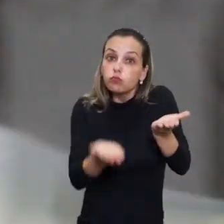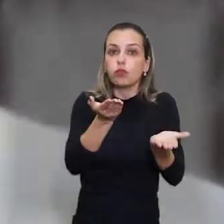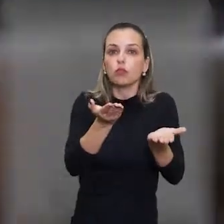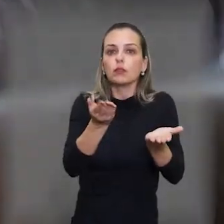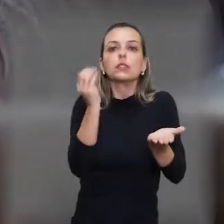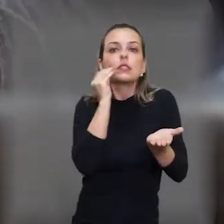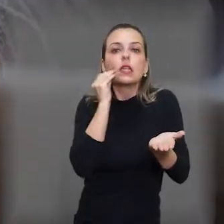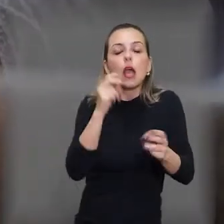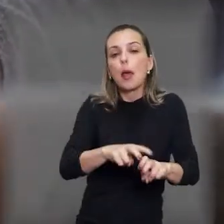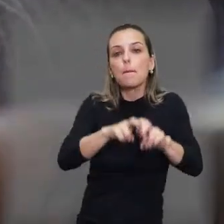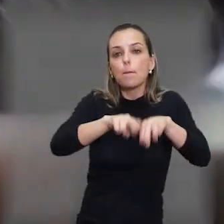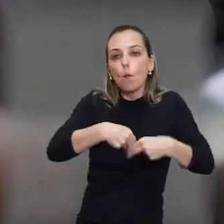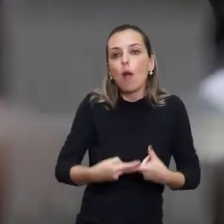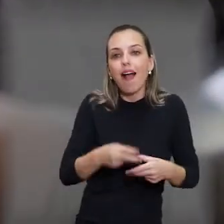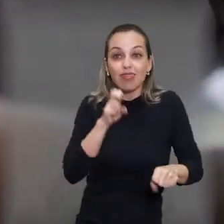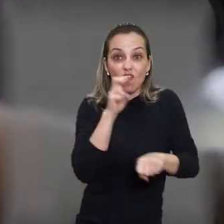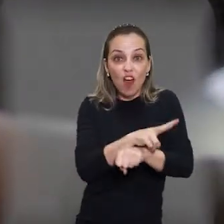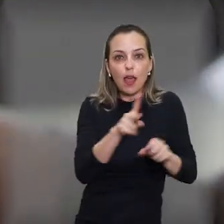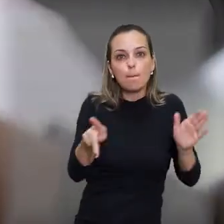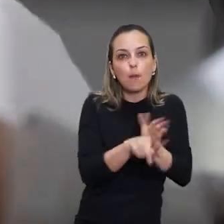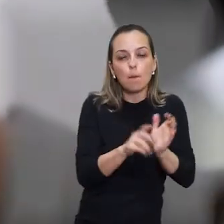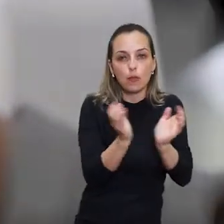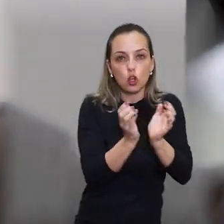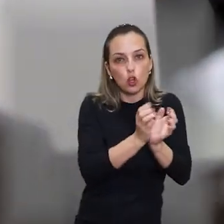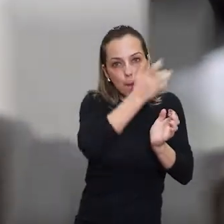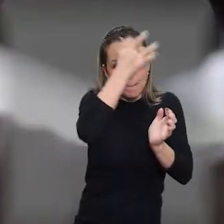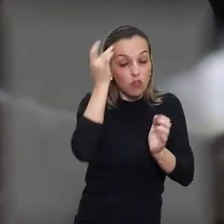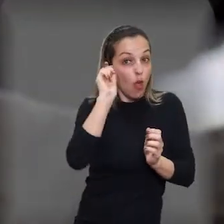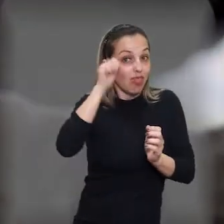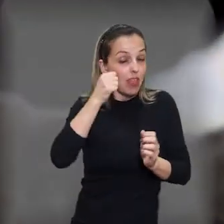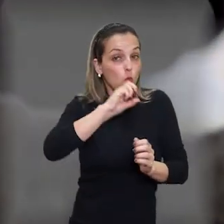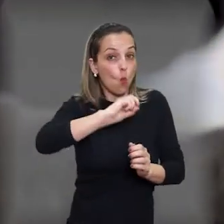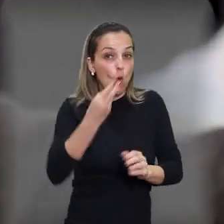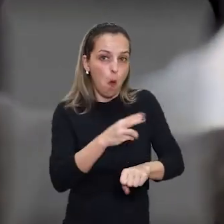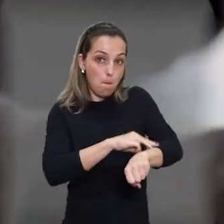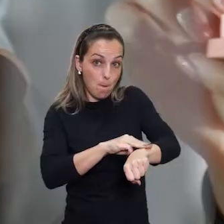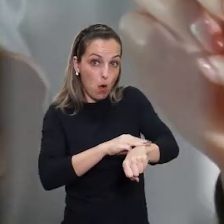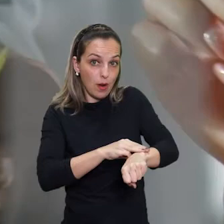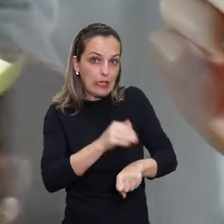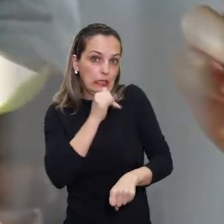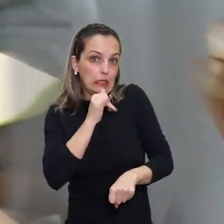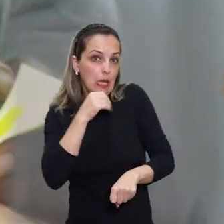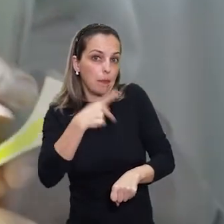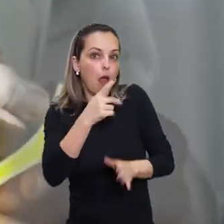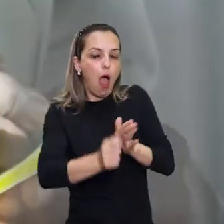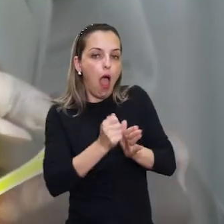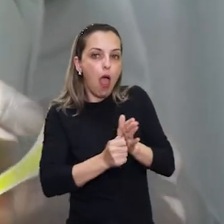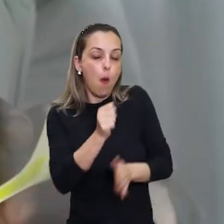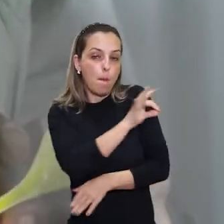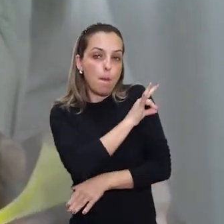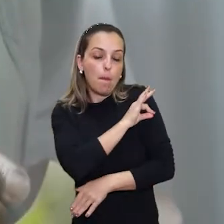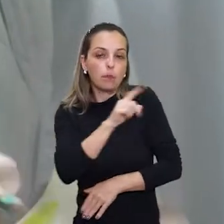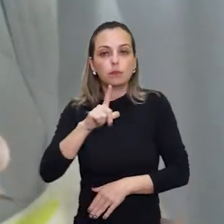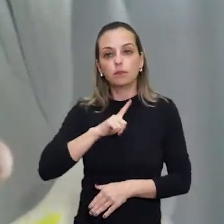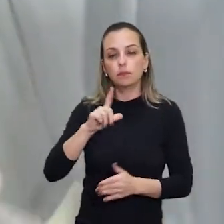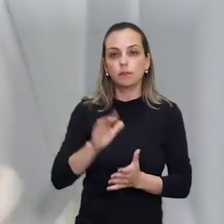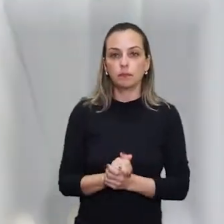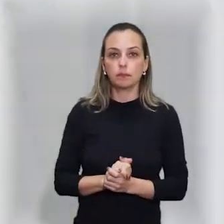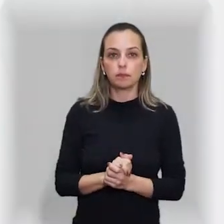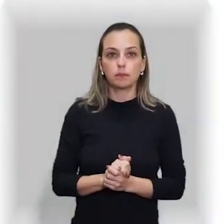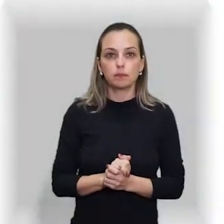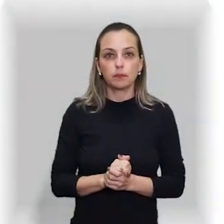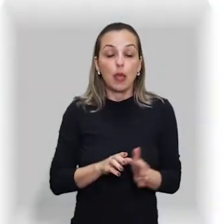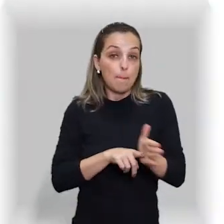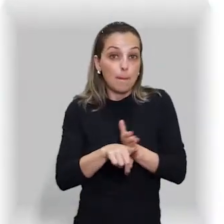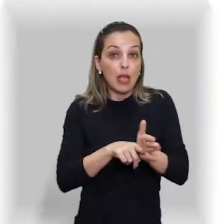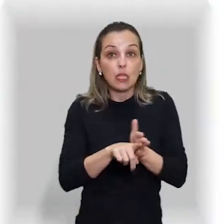de trabalho no serviço público é a atribuição de vagas reservadas para pessoas pretas ou pardas, procedimento adotado pela Prefeitura